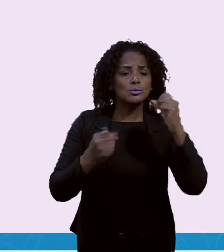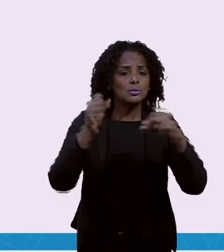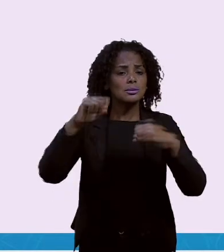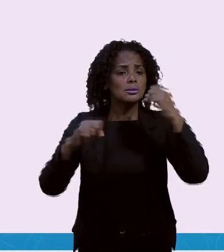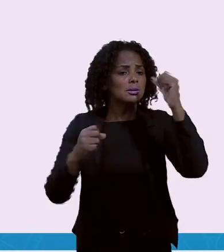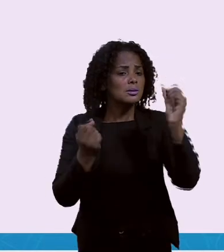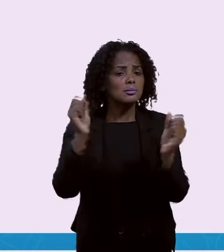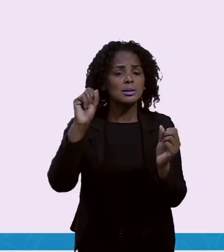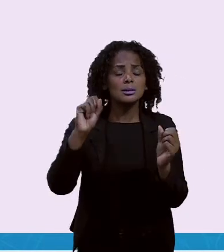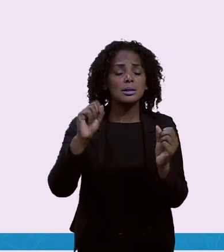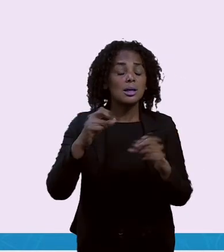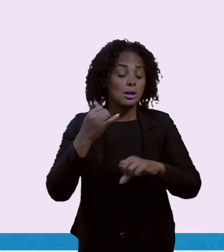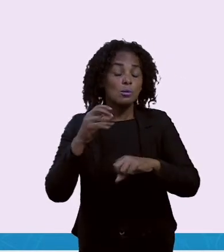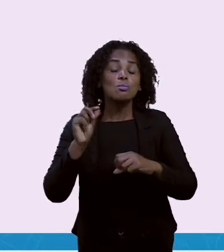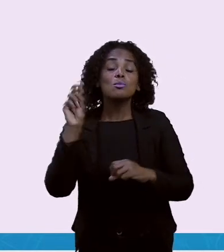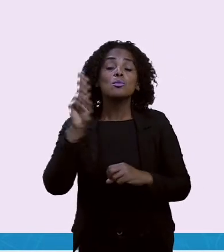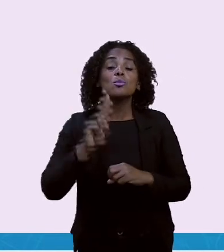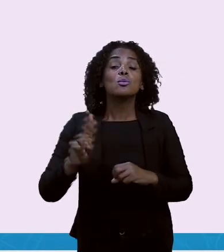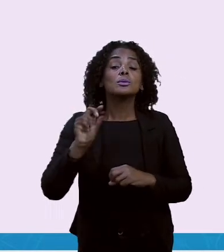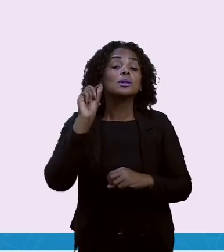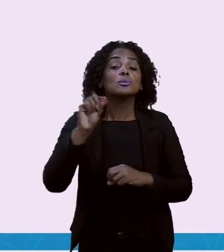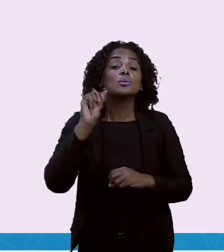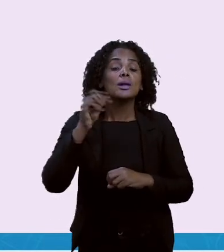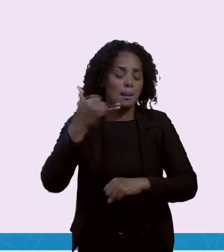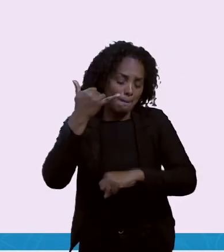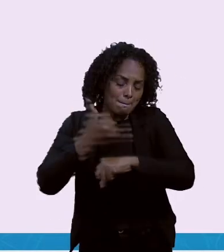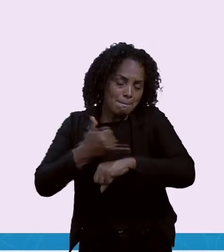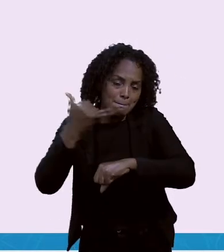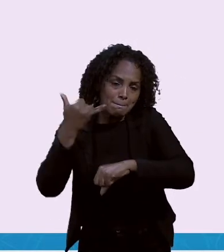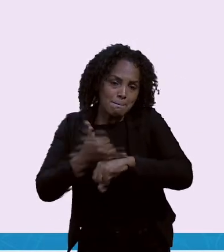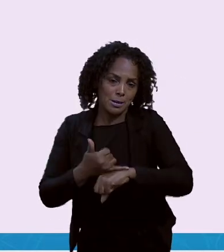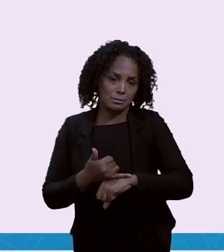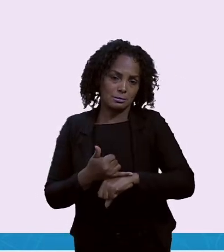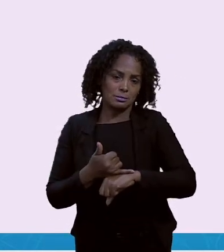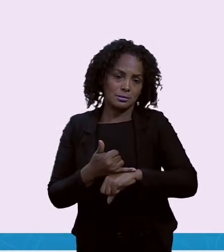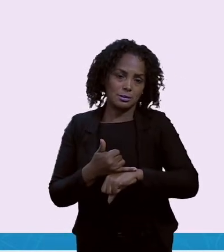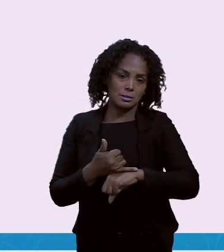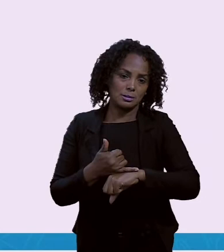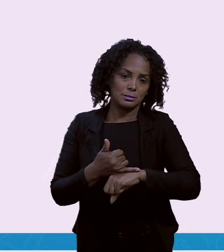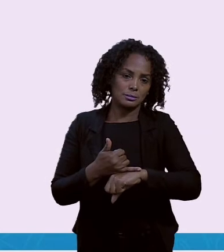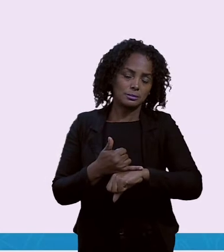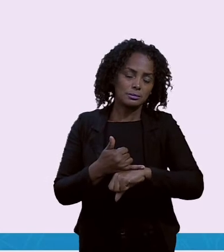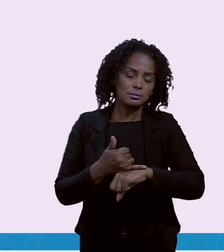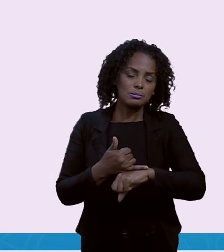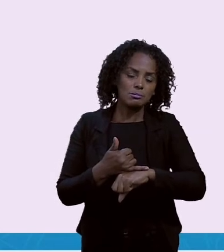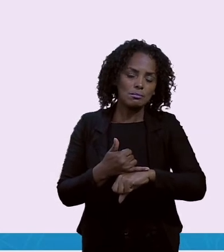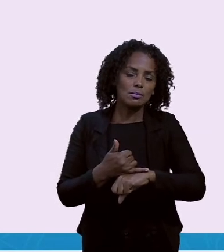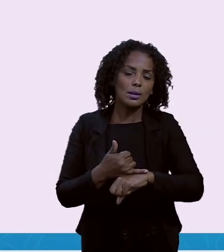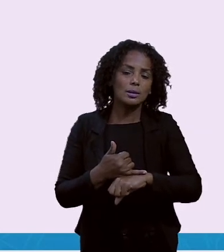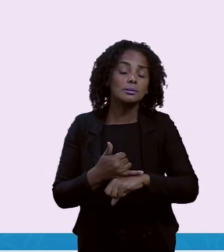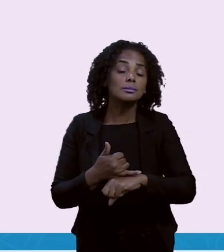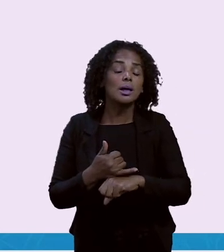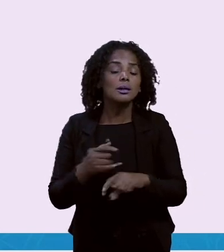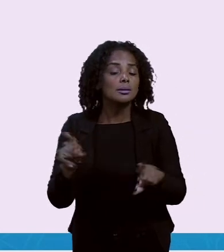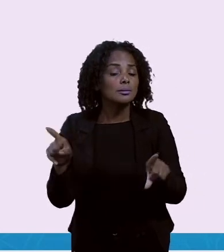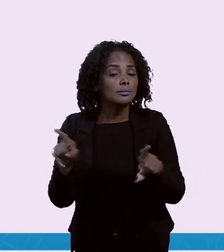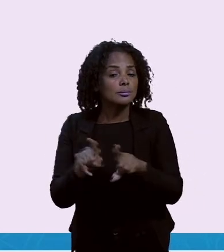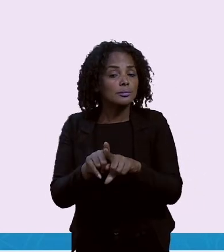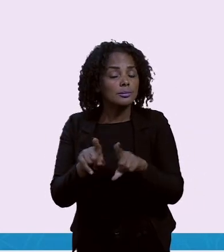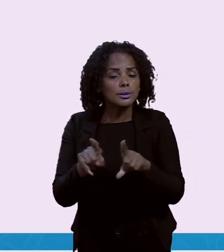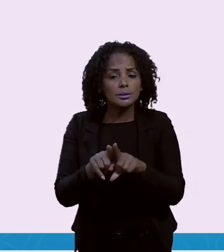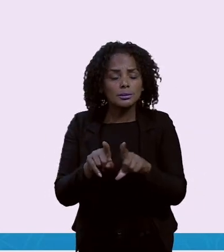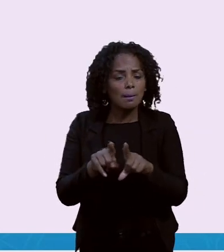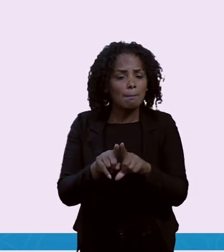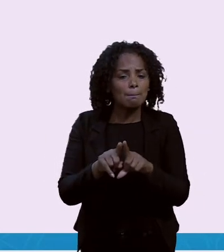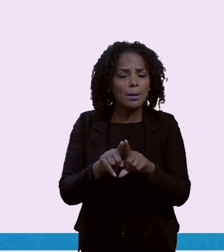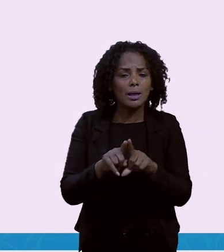utilizado o metal, porque poupa aí alguma força elétrica, poupa aí também uma